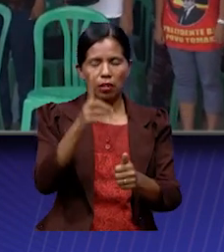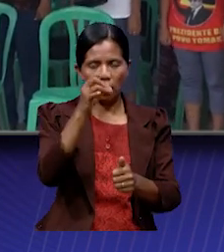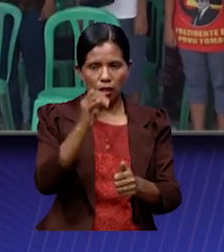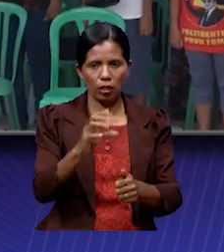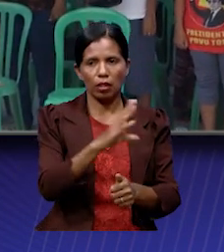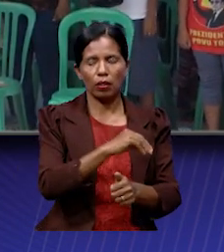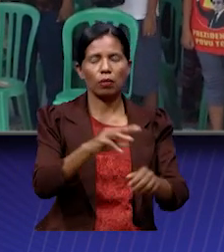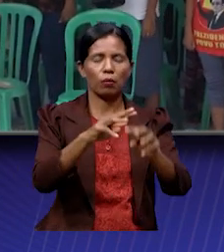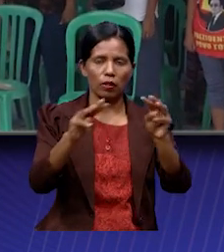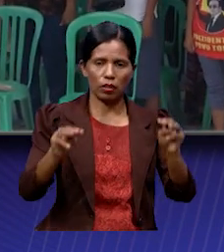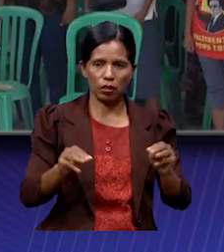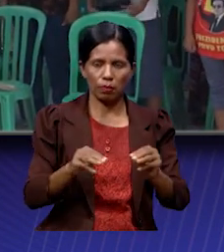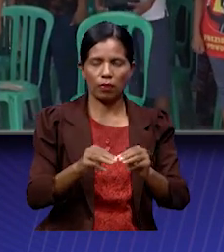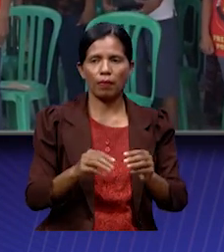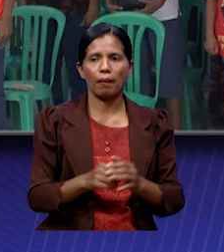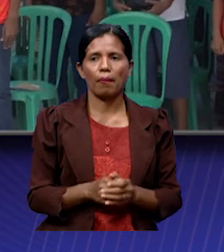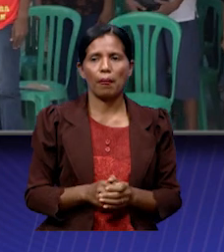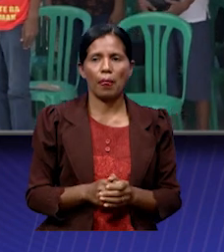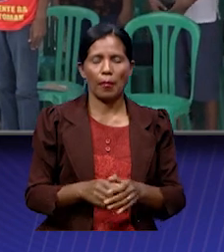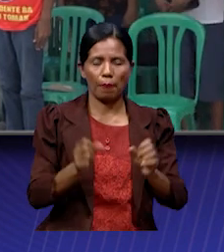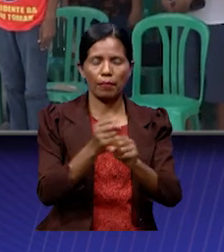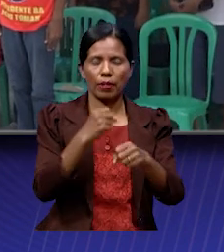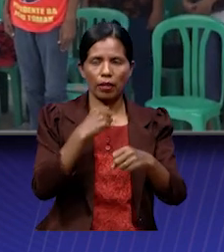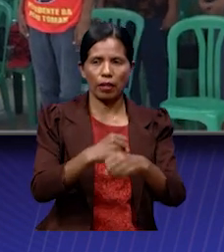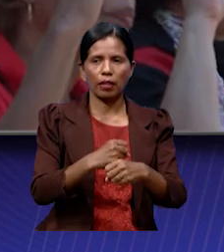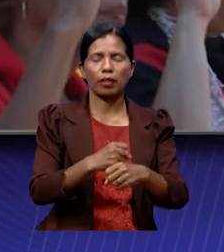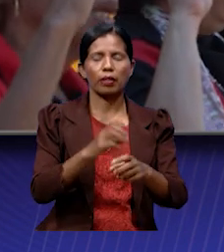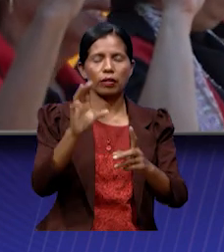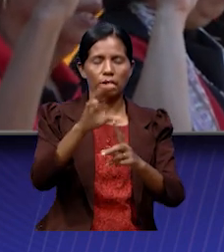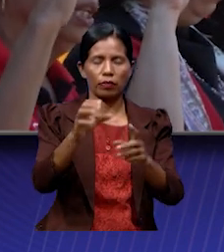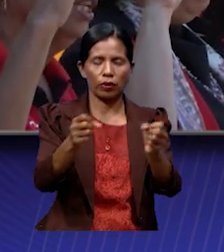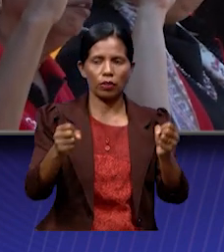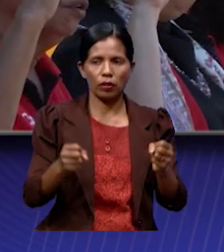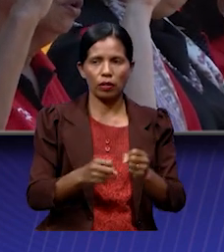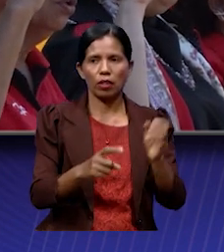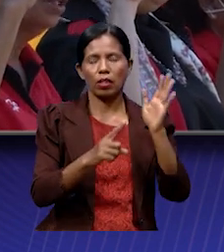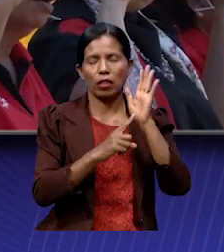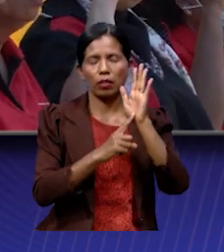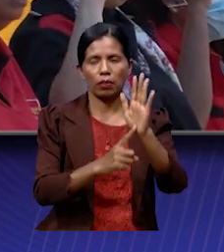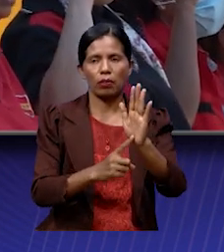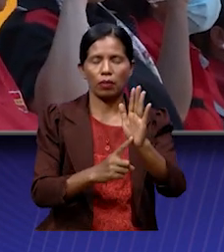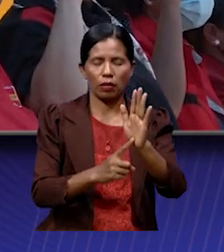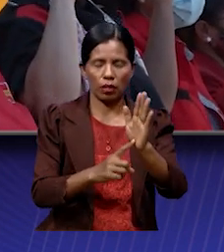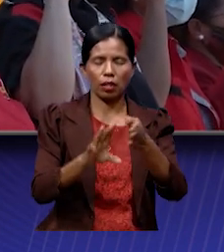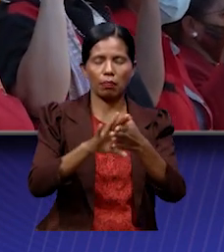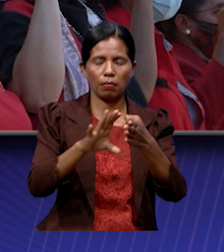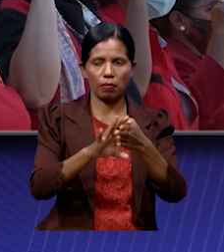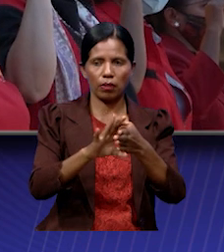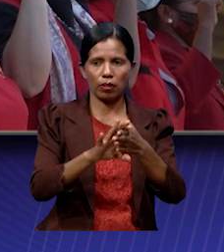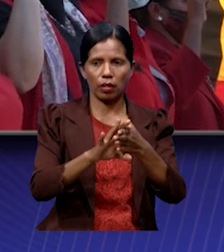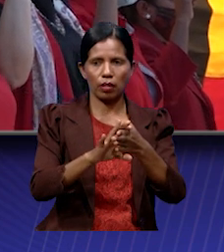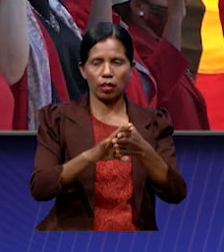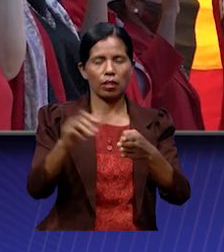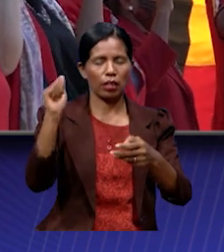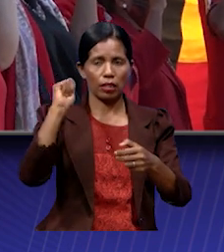mos município. Durante mini-campanha, cada coordenador usa suco se atou matéria campanha eleitoral, candidato Francisco